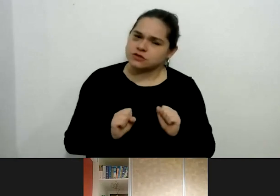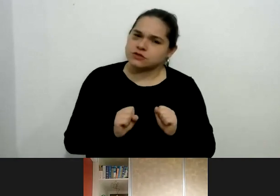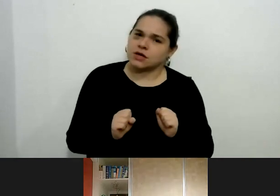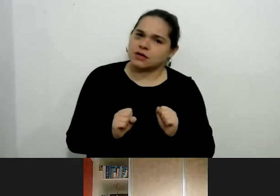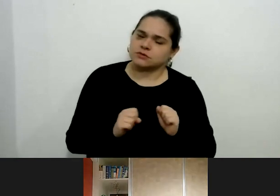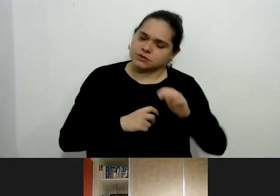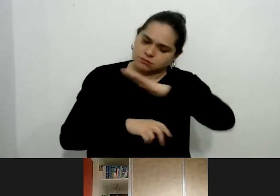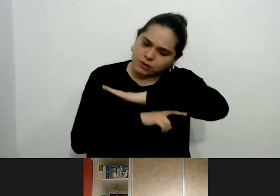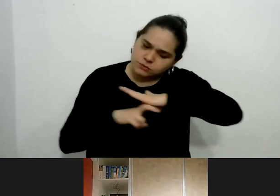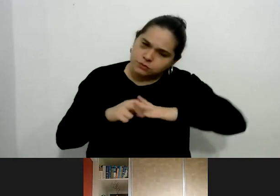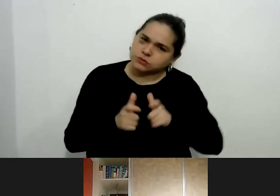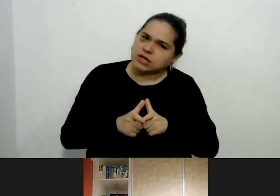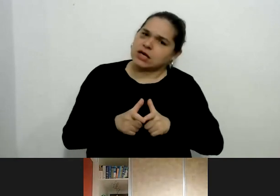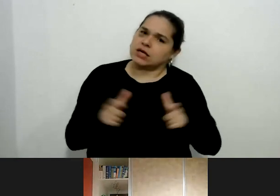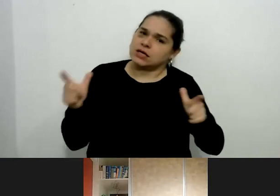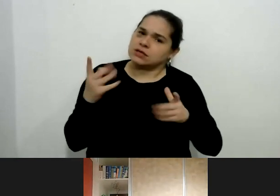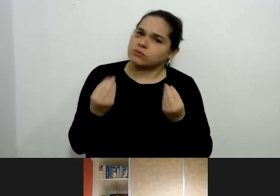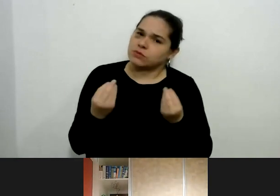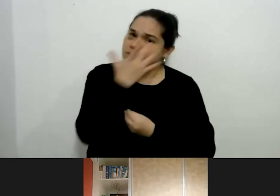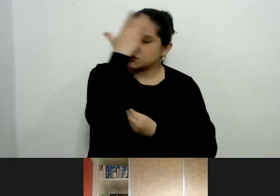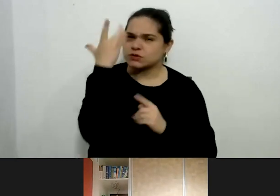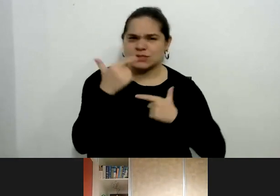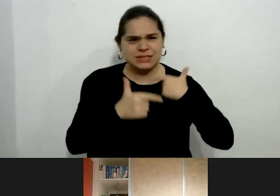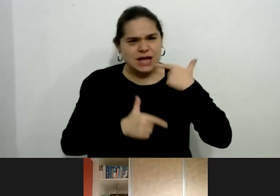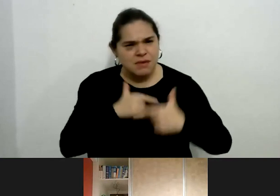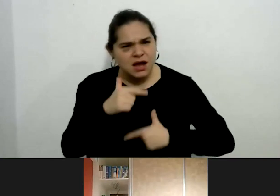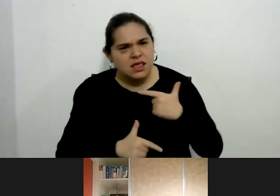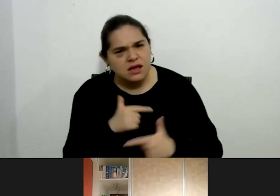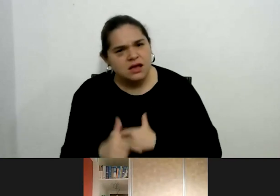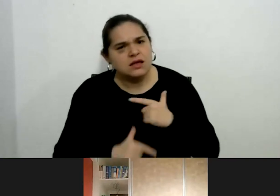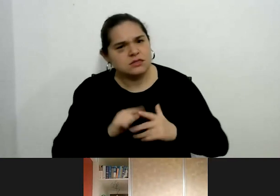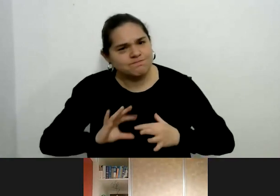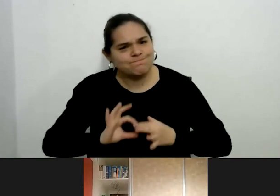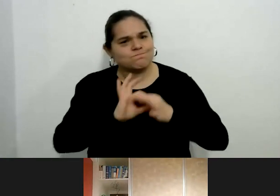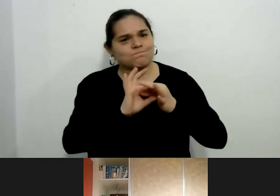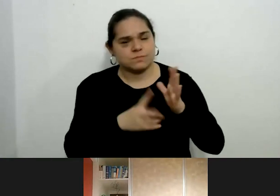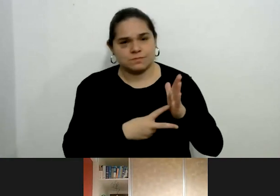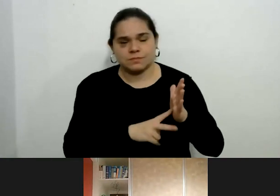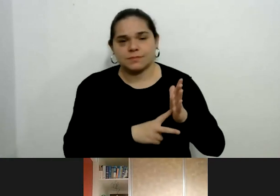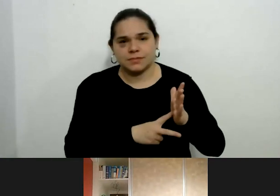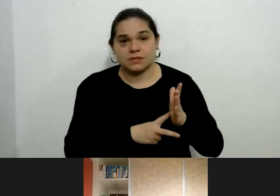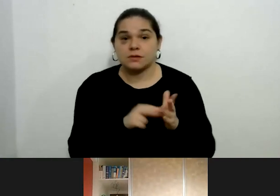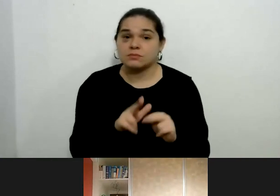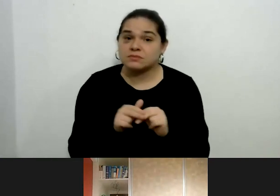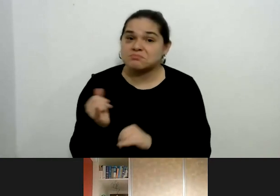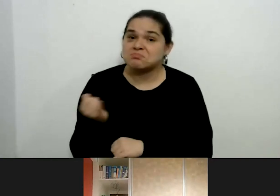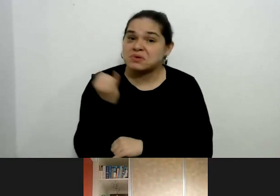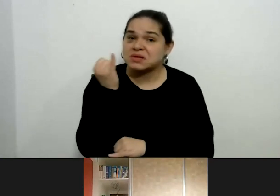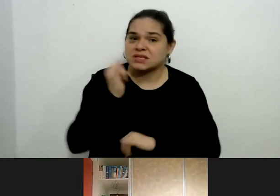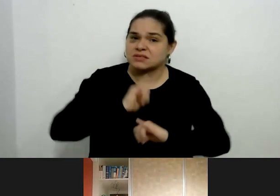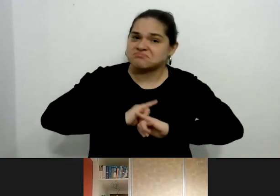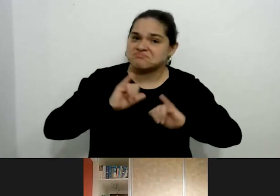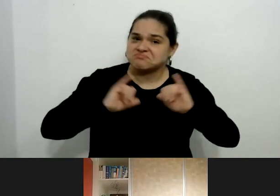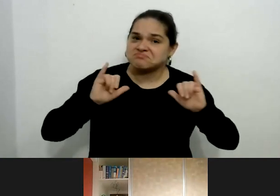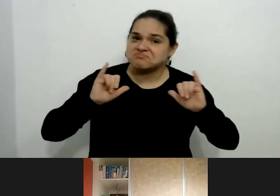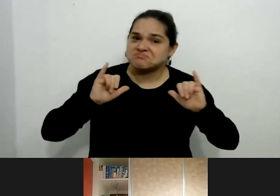na porta de fábrica, né? Então, acho que é muito importante essa divulgação, esse trabalho que vocês estão fazendo aí de a gente se fazer presente e ver o